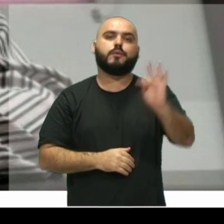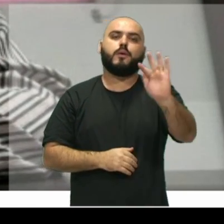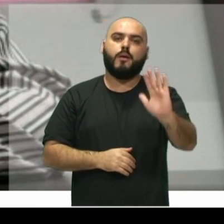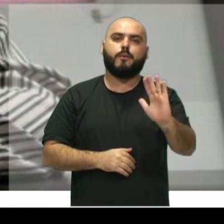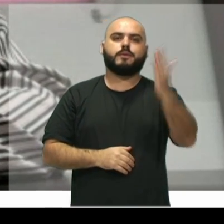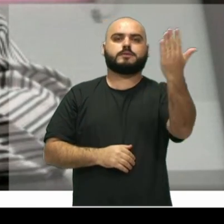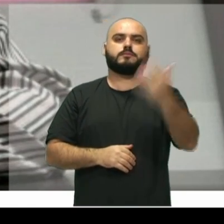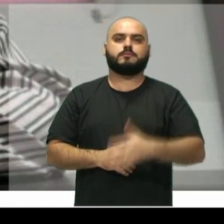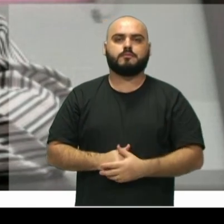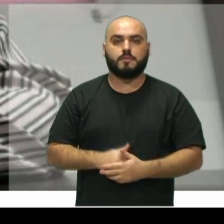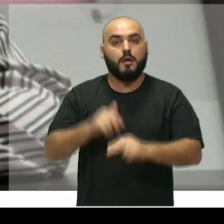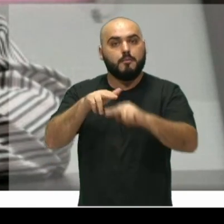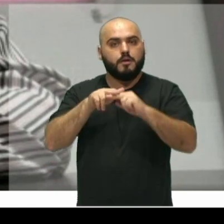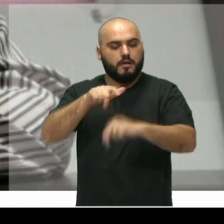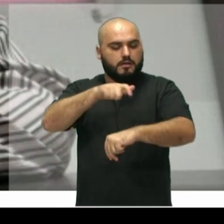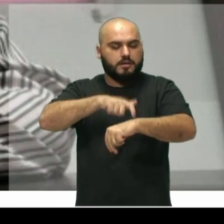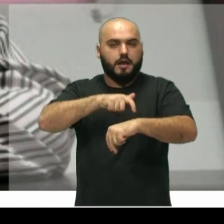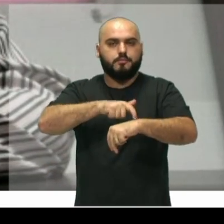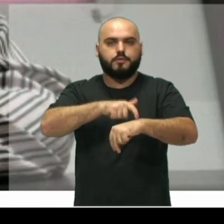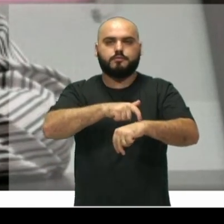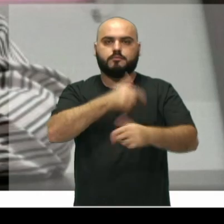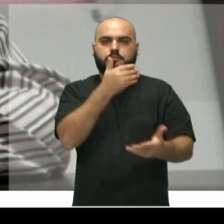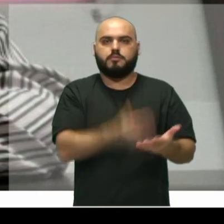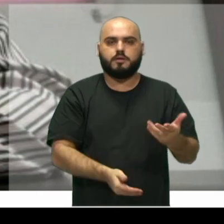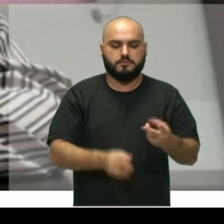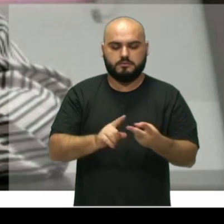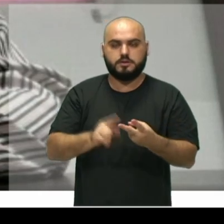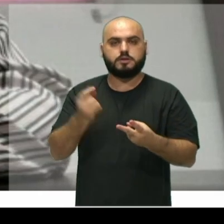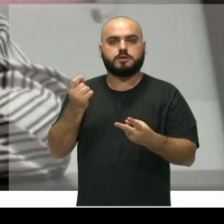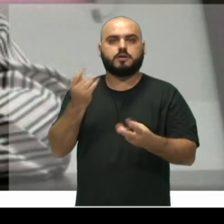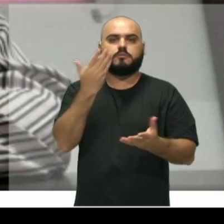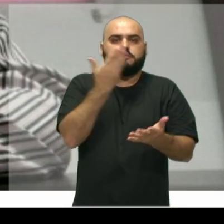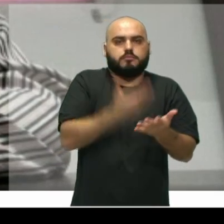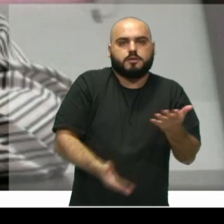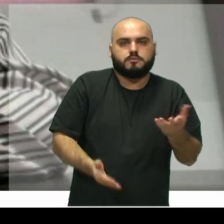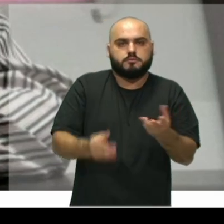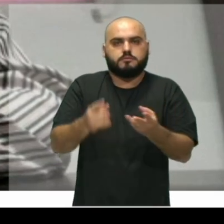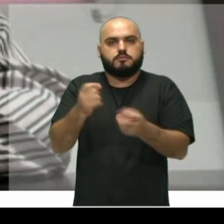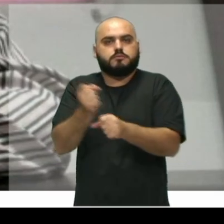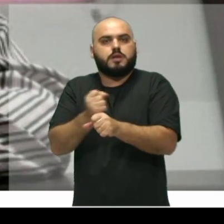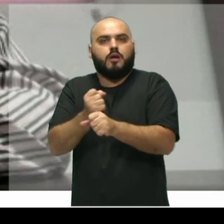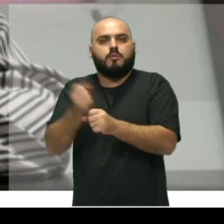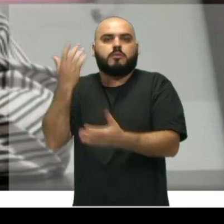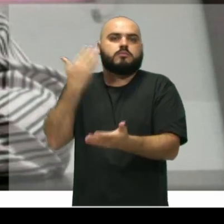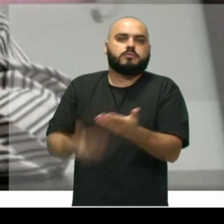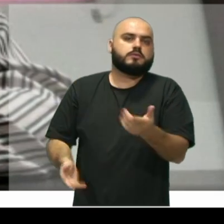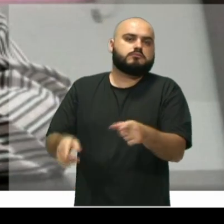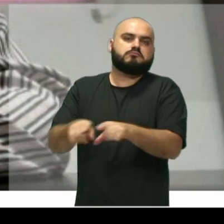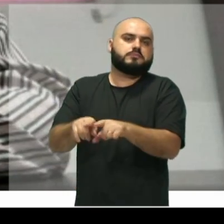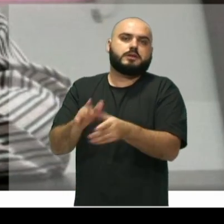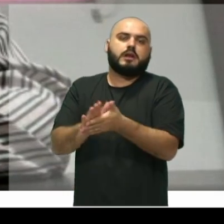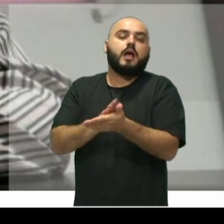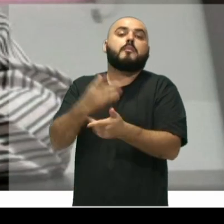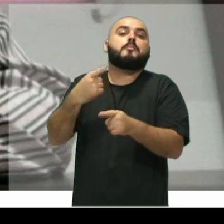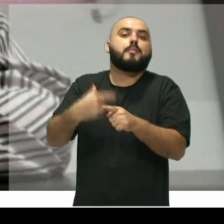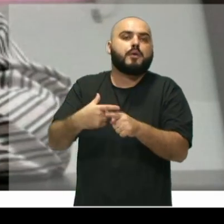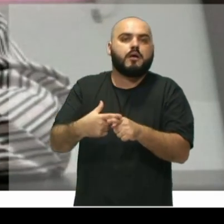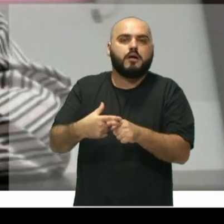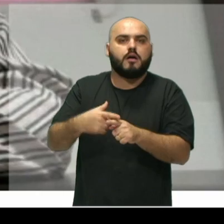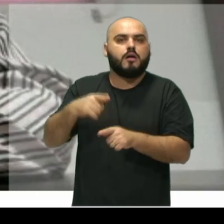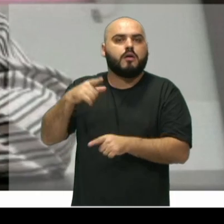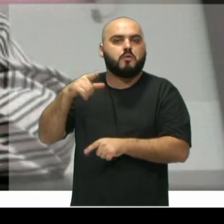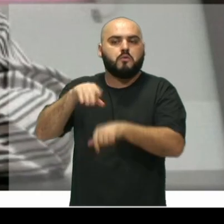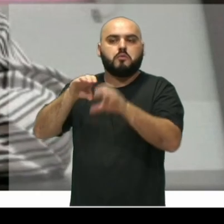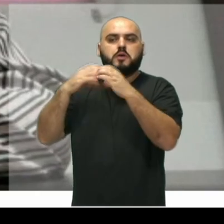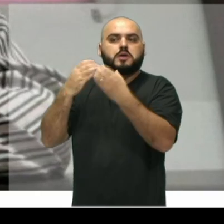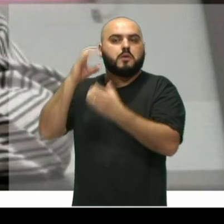gastamos tempo, no sentido de investimento, e a obra não foi da maneira adequada. E também esse